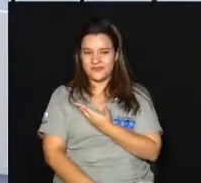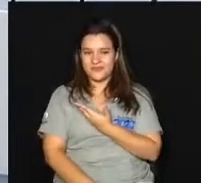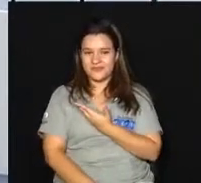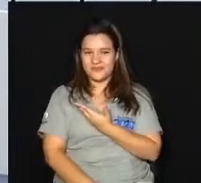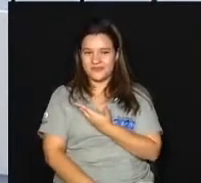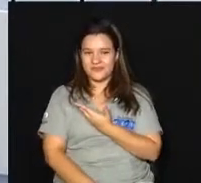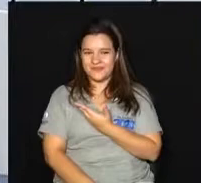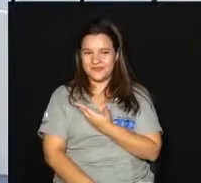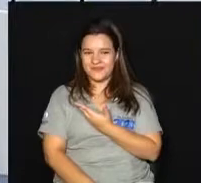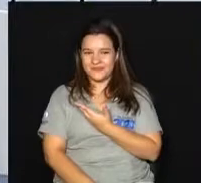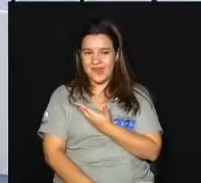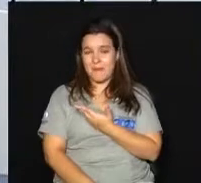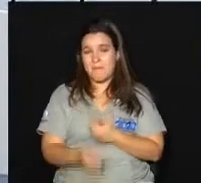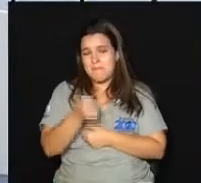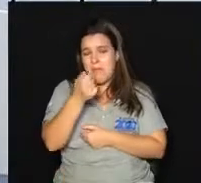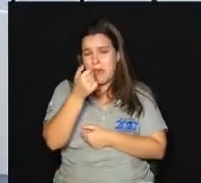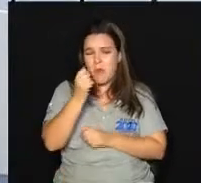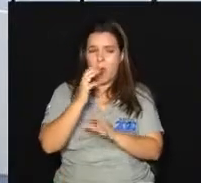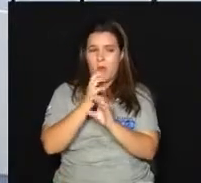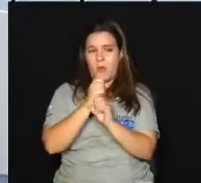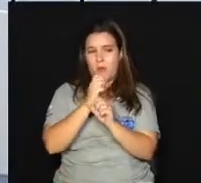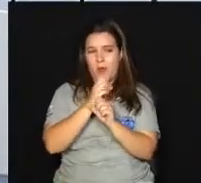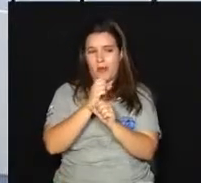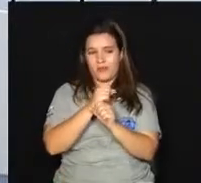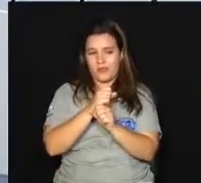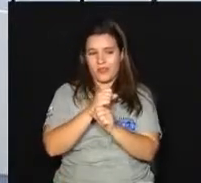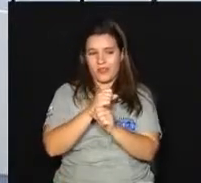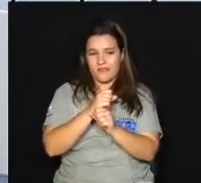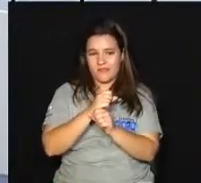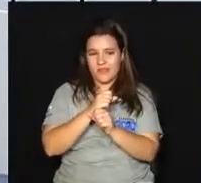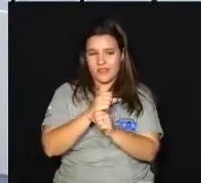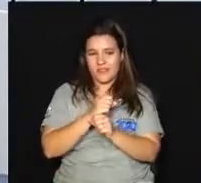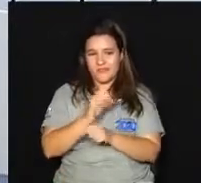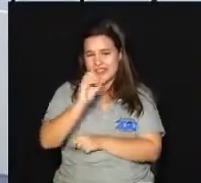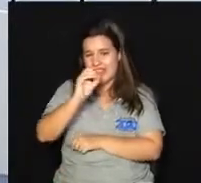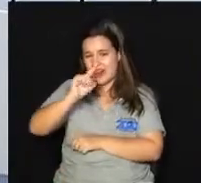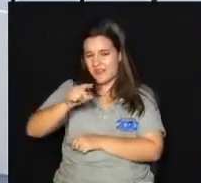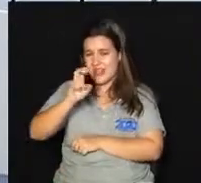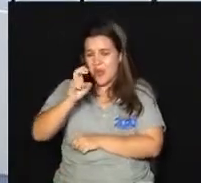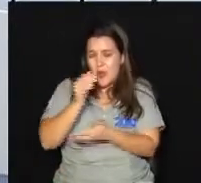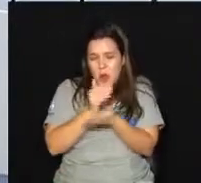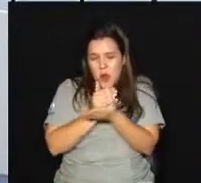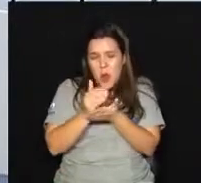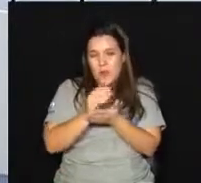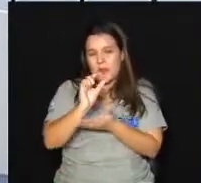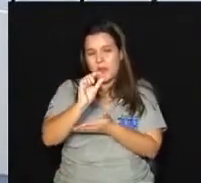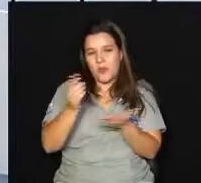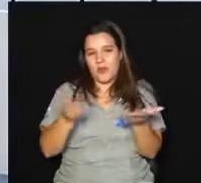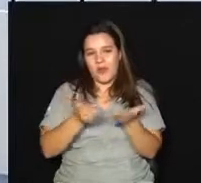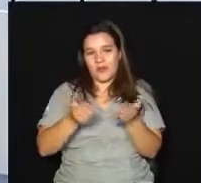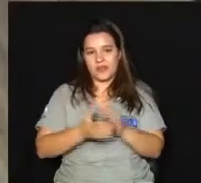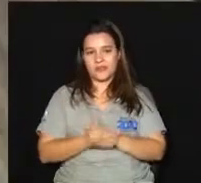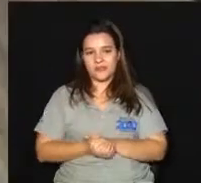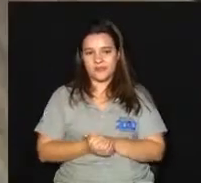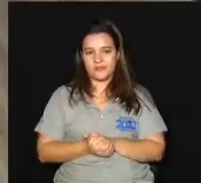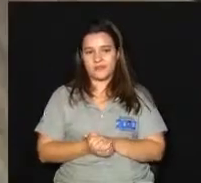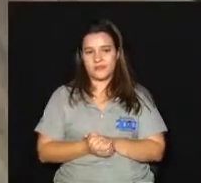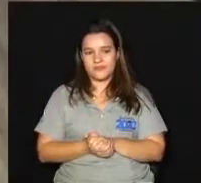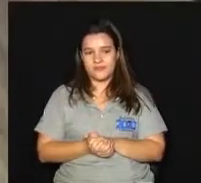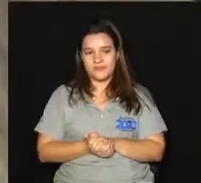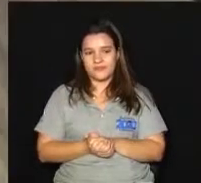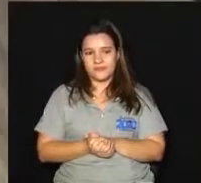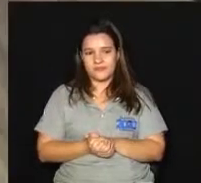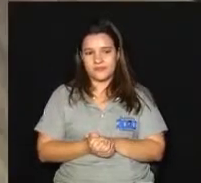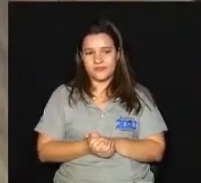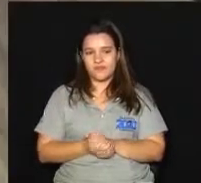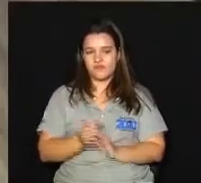terceiro. Lembrando, urnas apuradas, 0,5% é apenas o primeiro passo que foi dado. Paulo, na sua